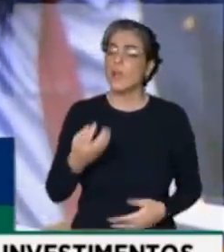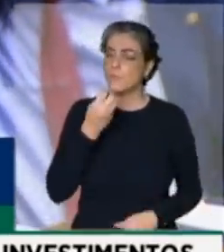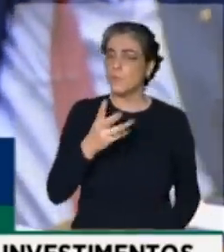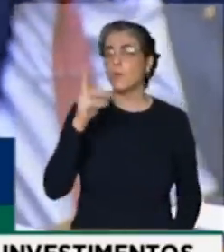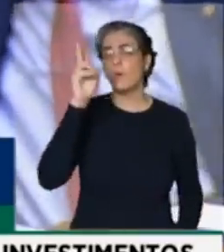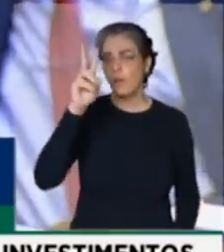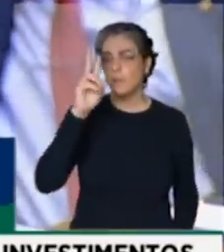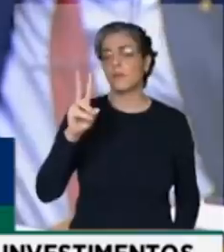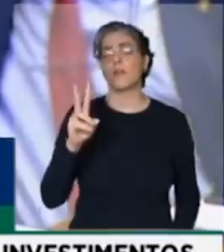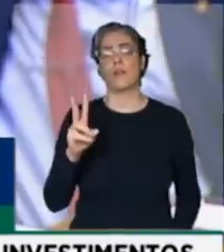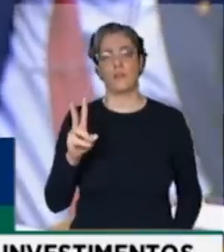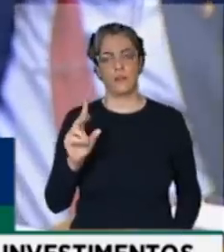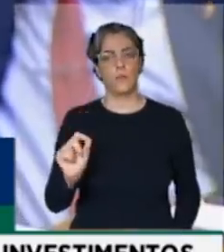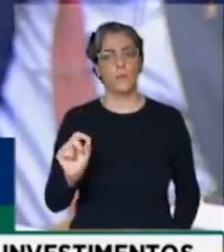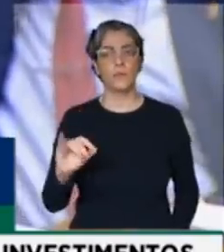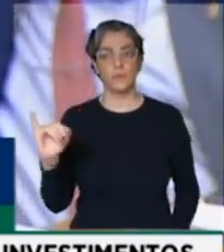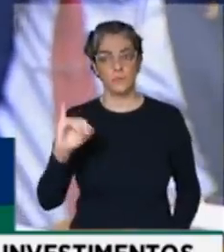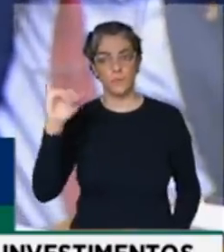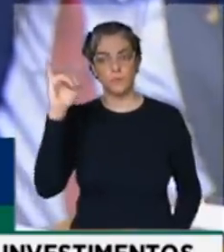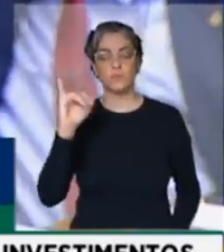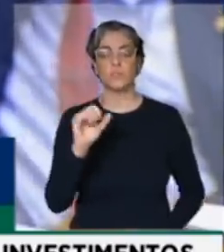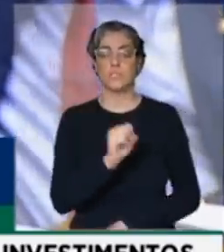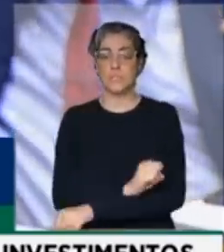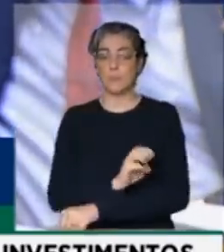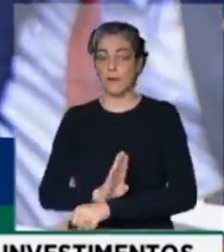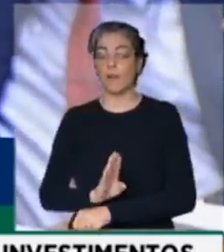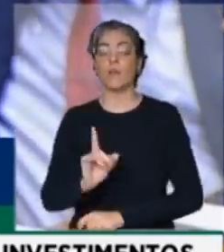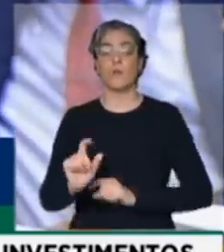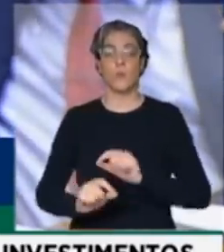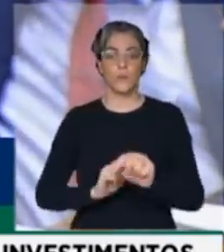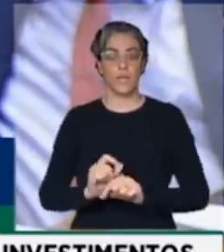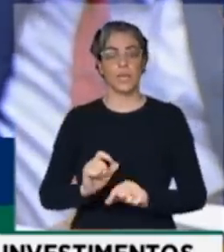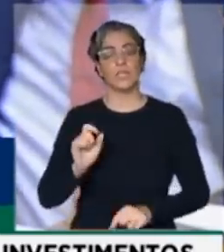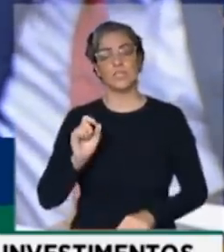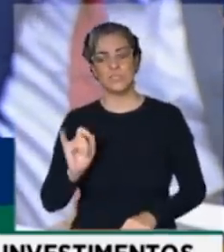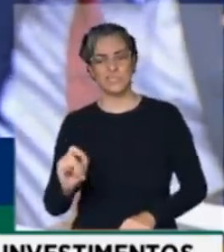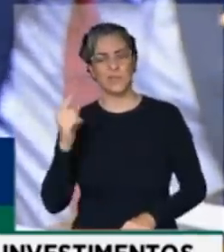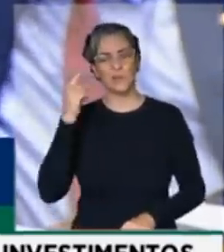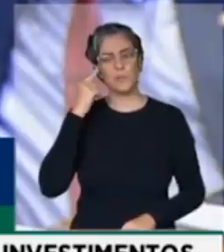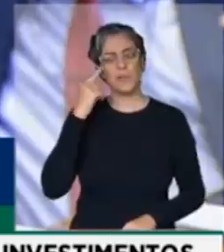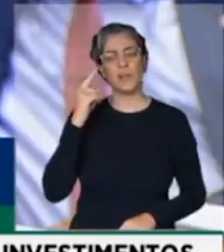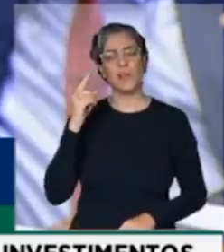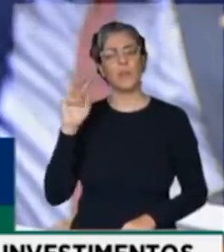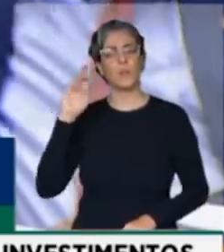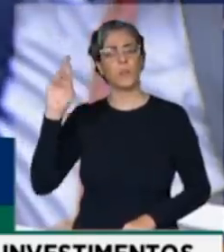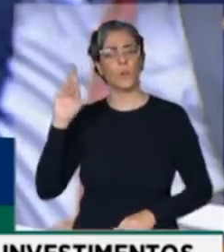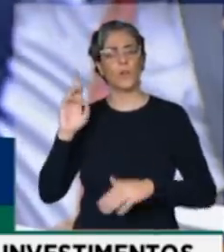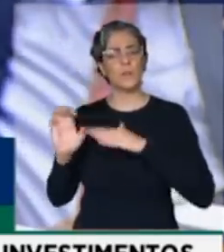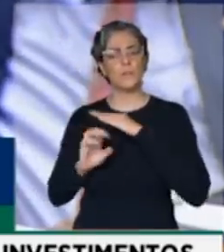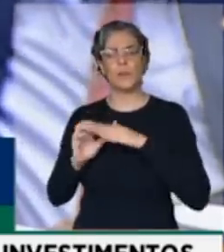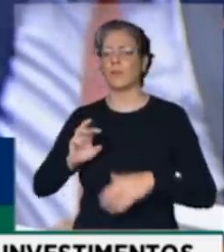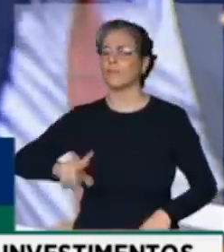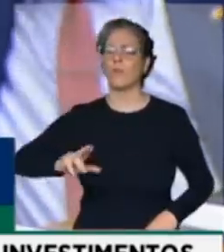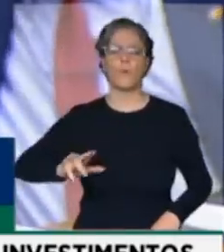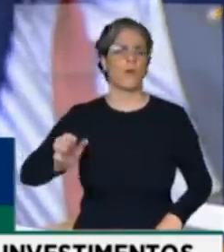também de um dado interessantíssimo do Sebrae, que quando a gente fala de empresa ou de empresário, a gente não está falando de um magnata, a gente não está